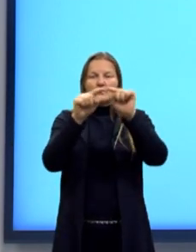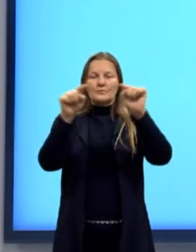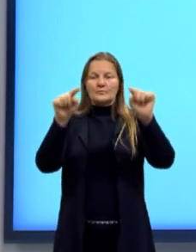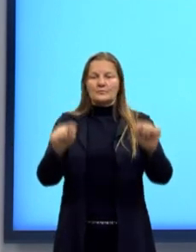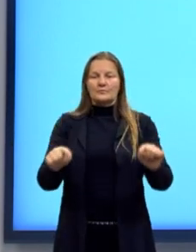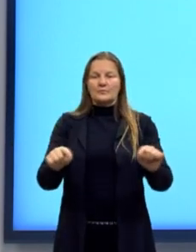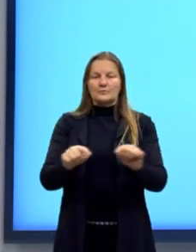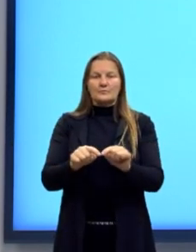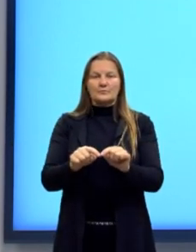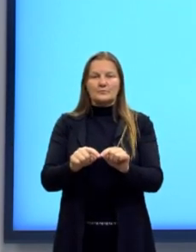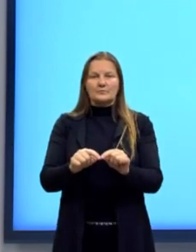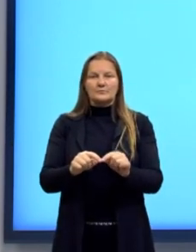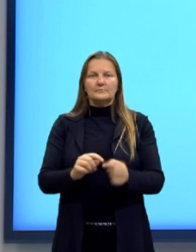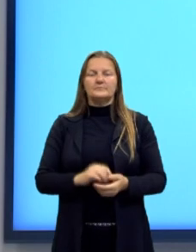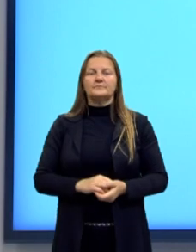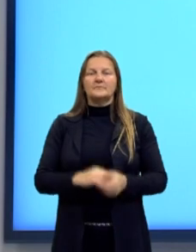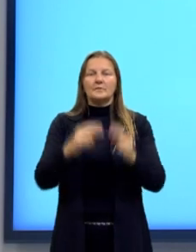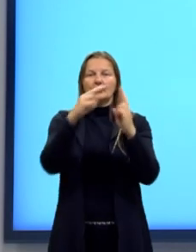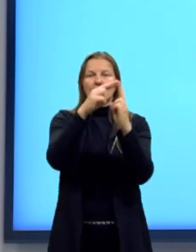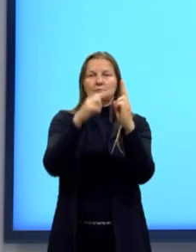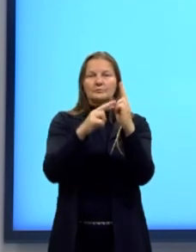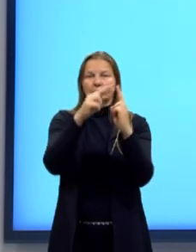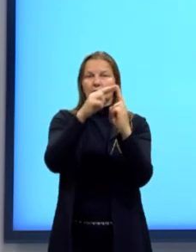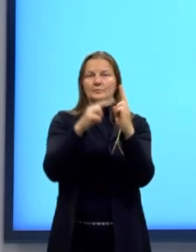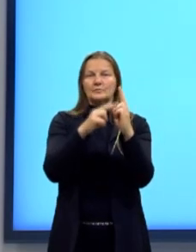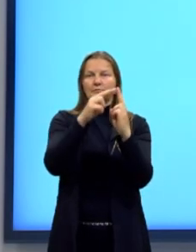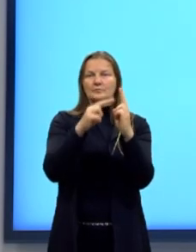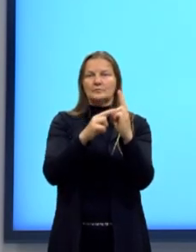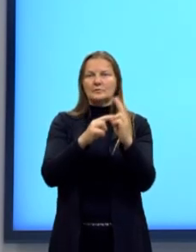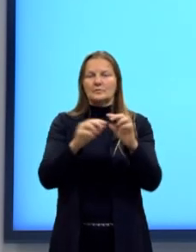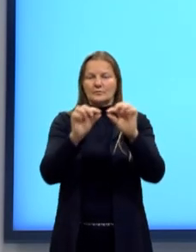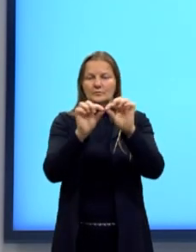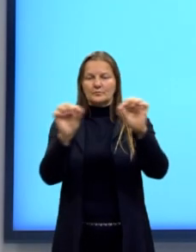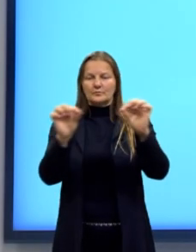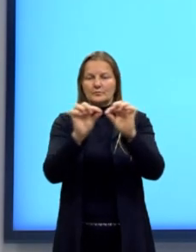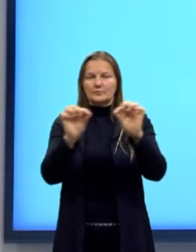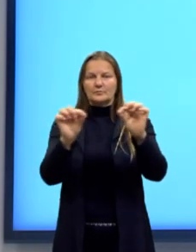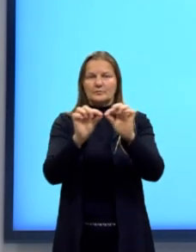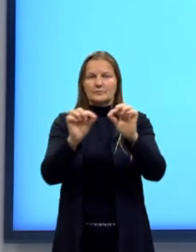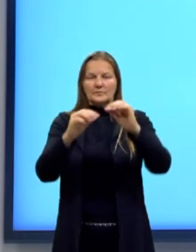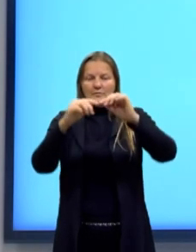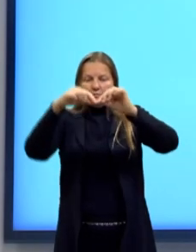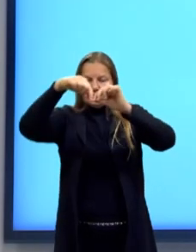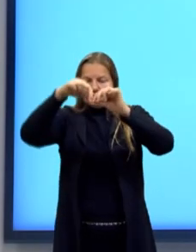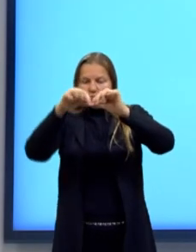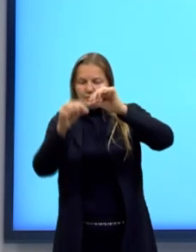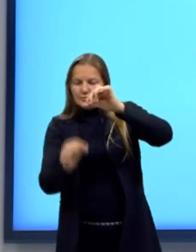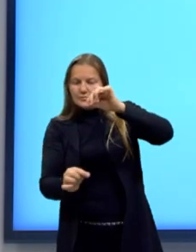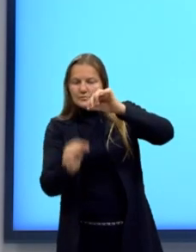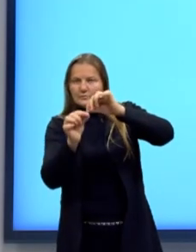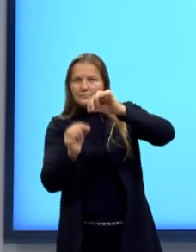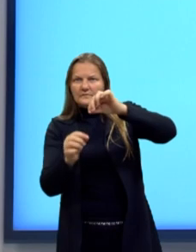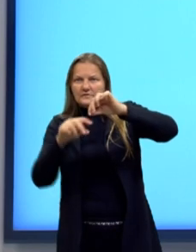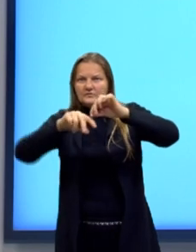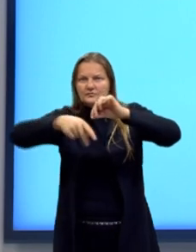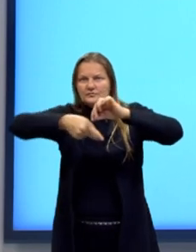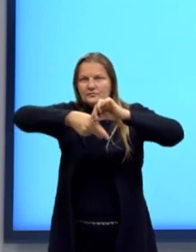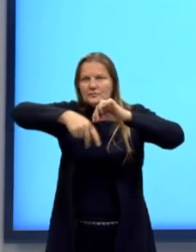que tá uma das arestas dele está exatamente sobre o nosso eixo se a gente